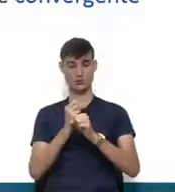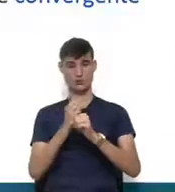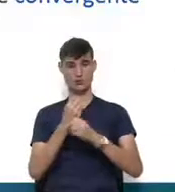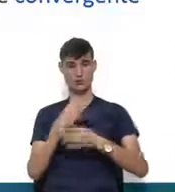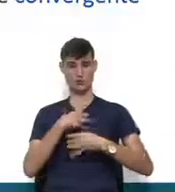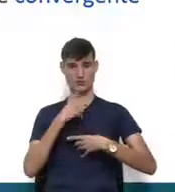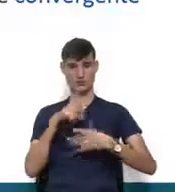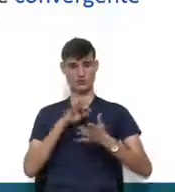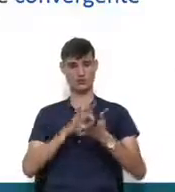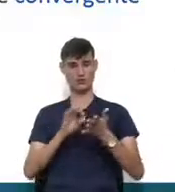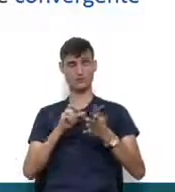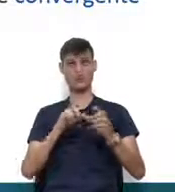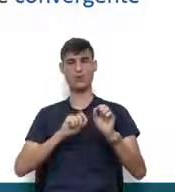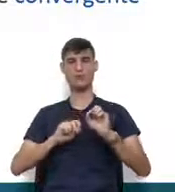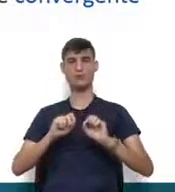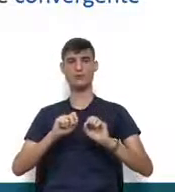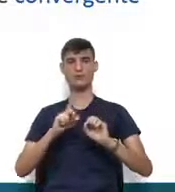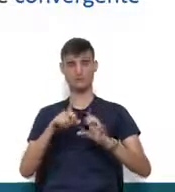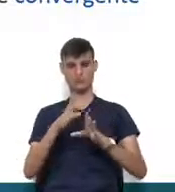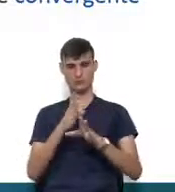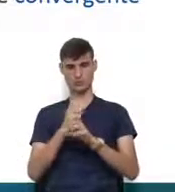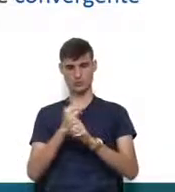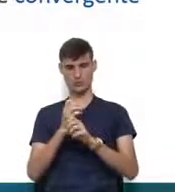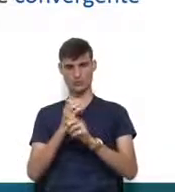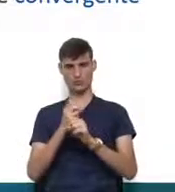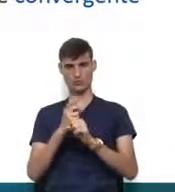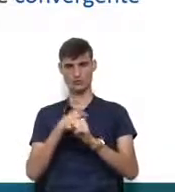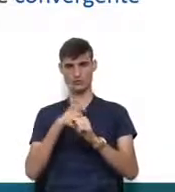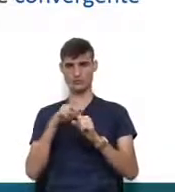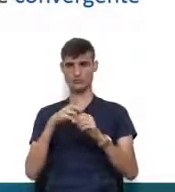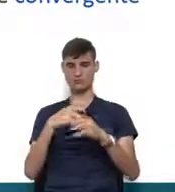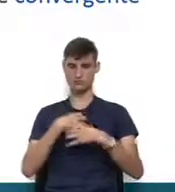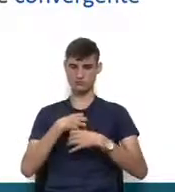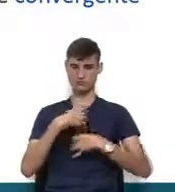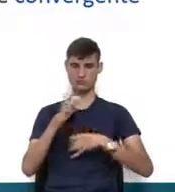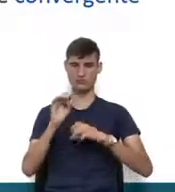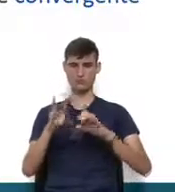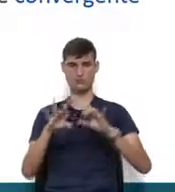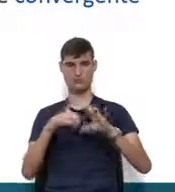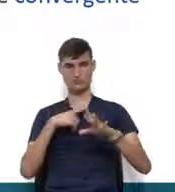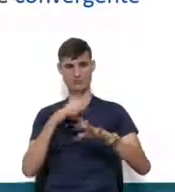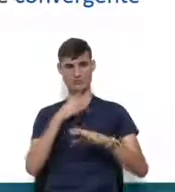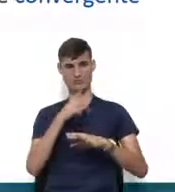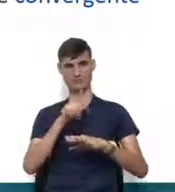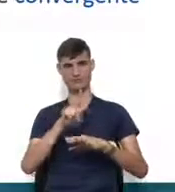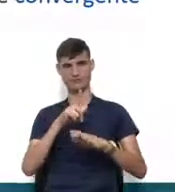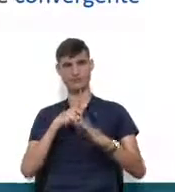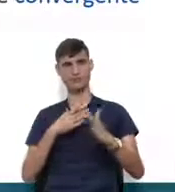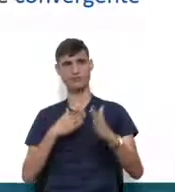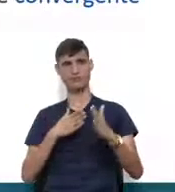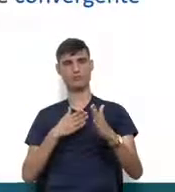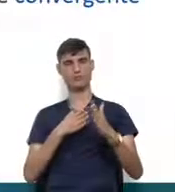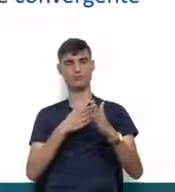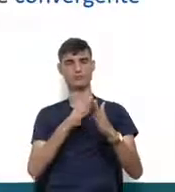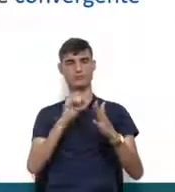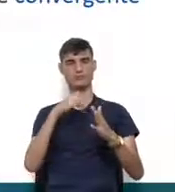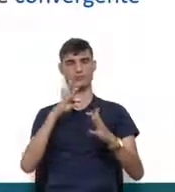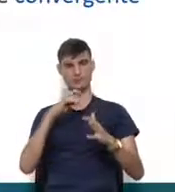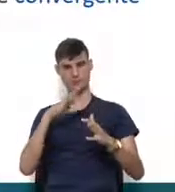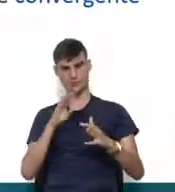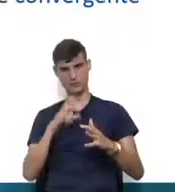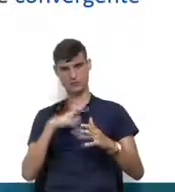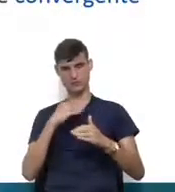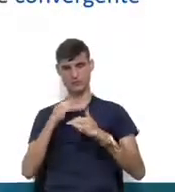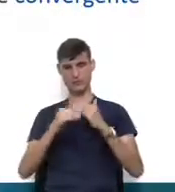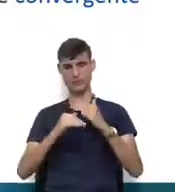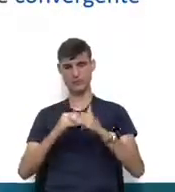que você anote vai ser a soma desses termos, né? De uma PG infinita, porque é infinito de